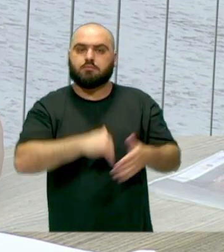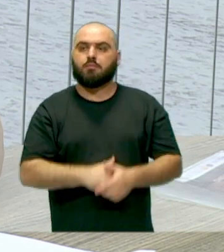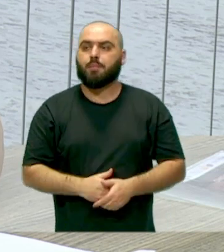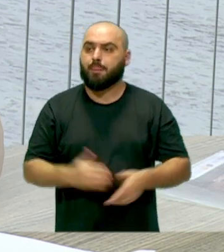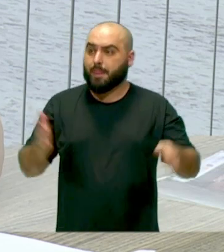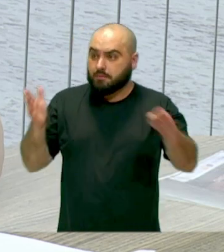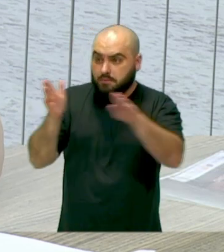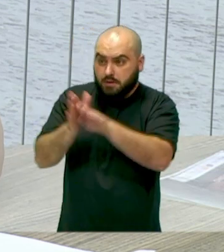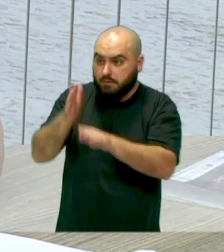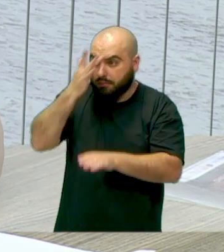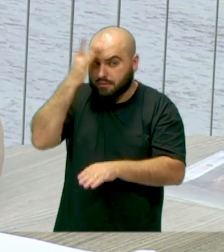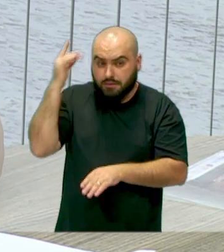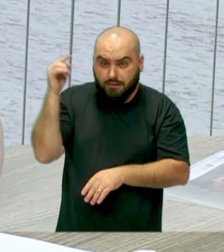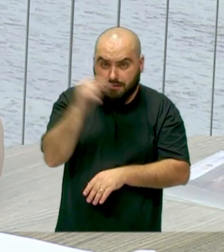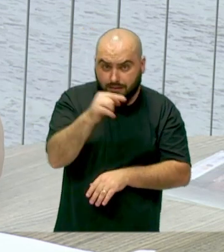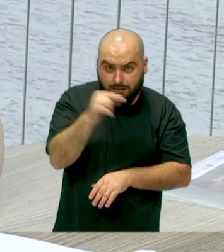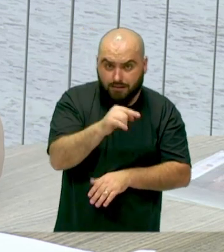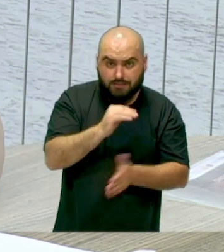pessoas chegam